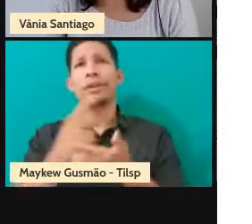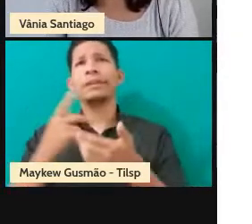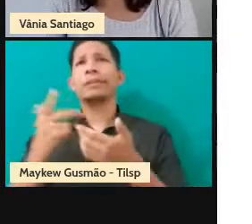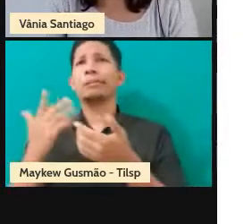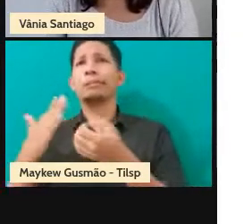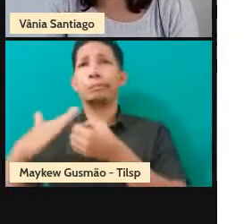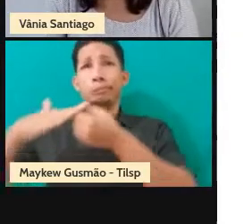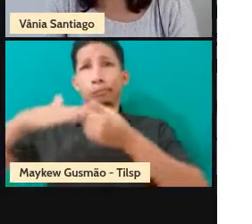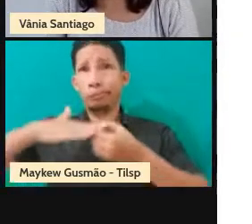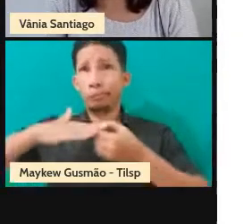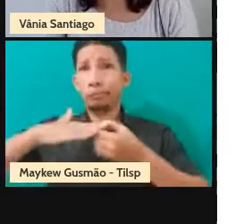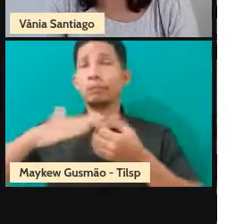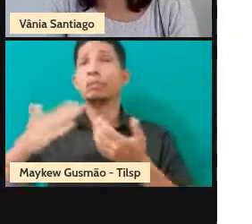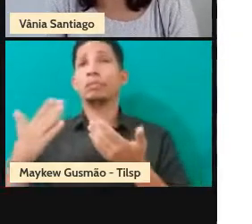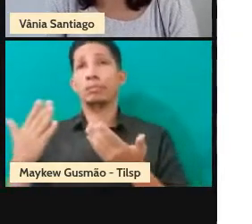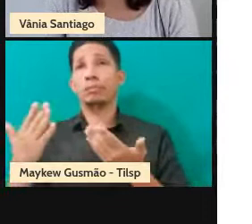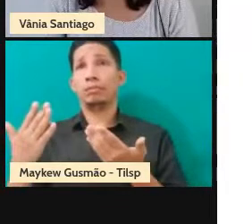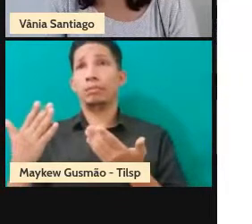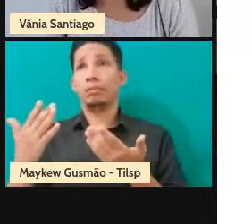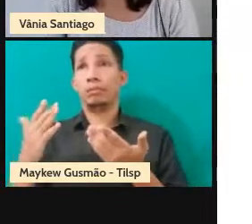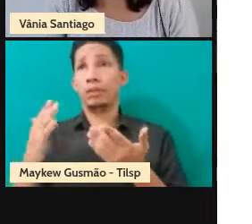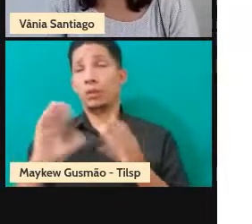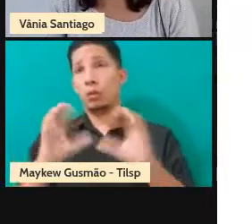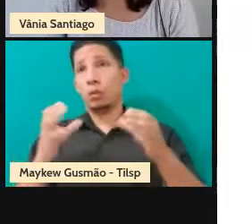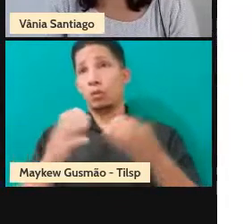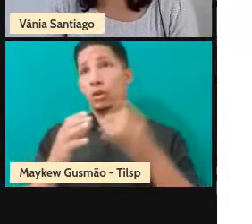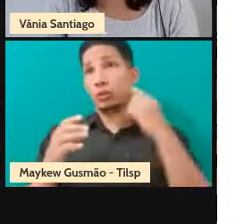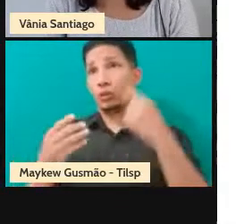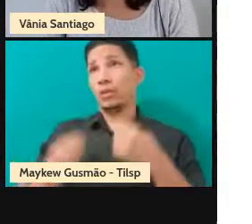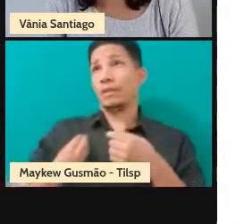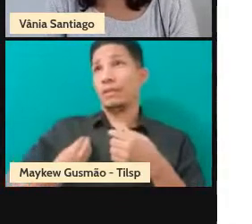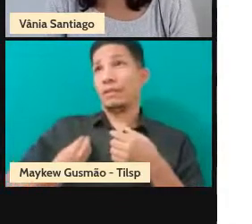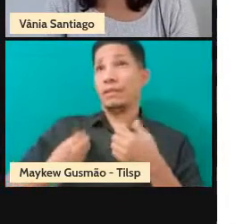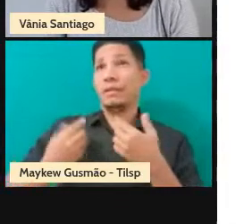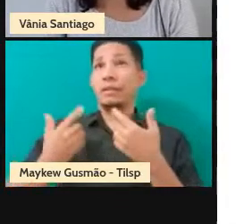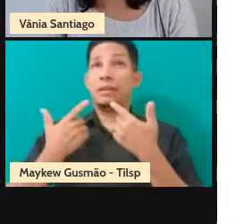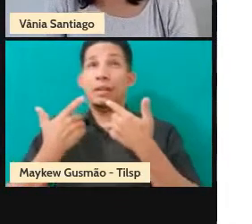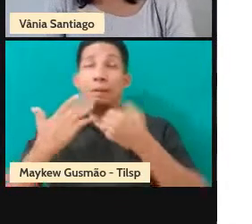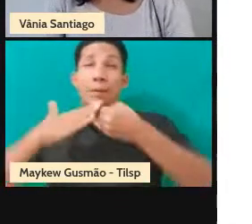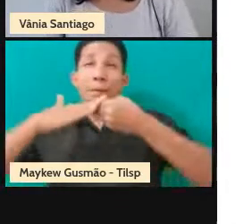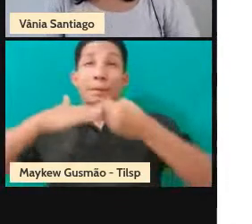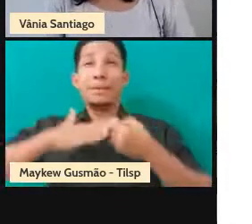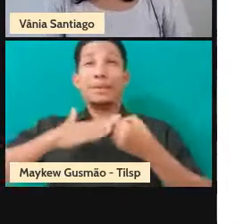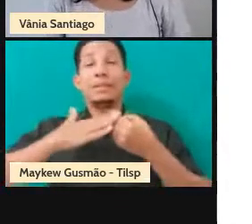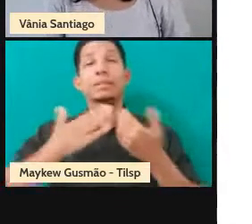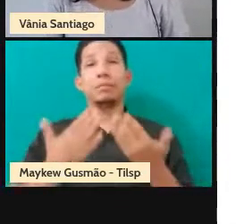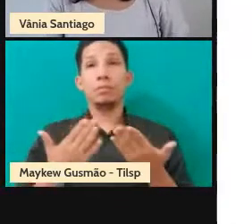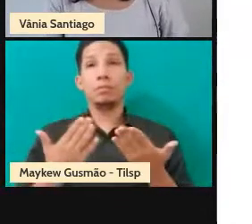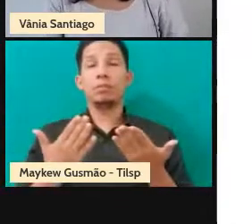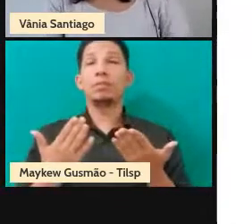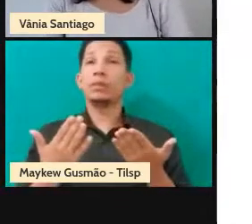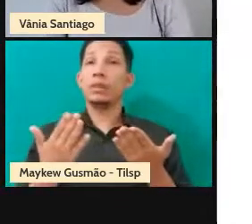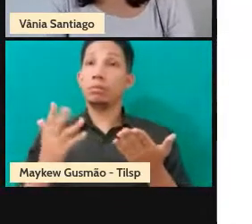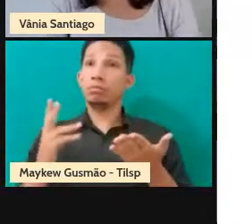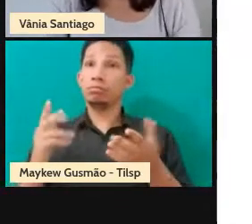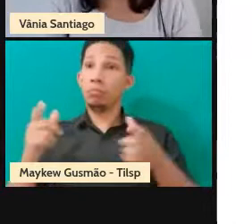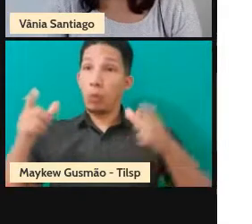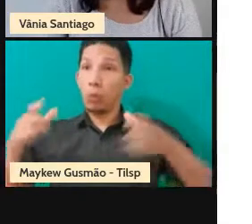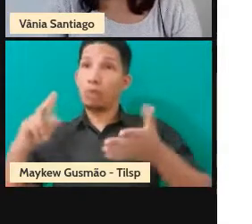a linguística que a comunidade surda vive. Então, nesse lugar, e a partir desse lugar que a gente tem que